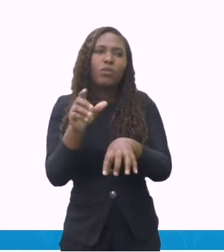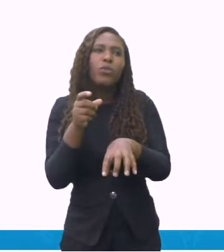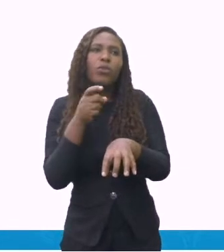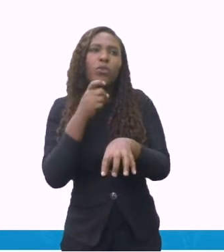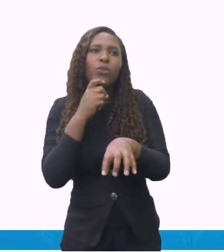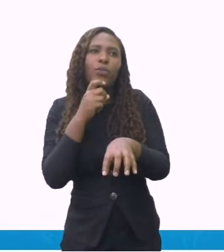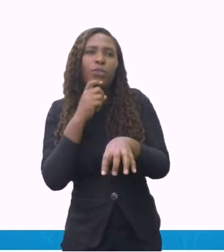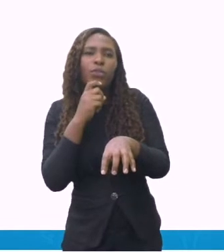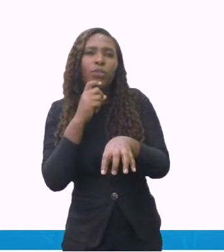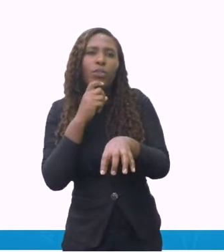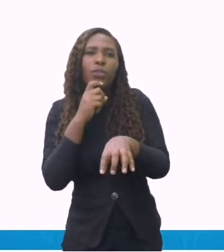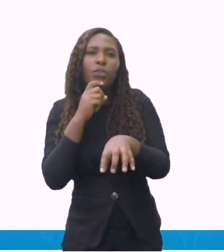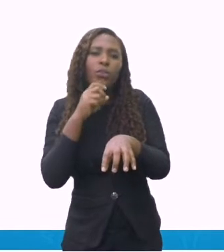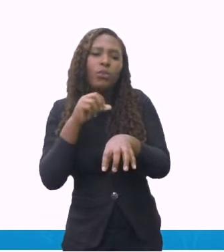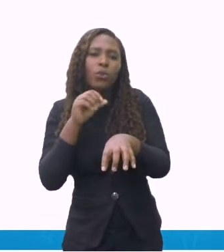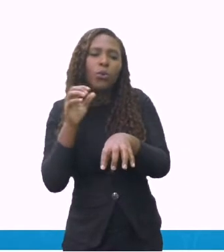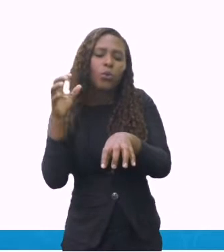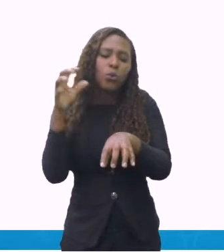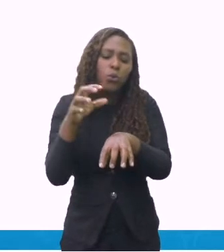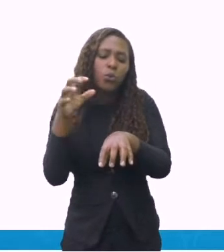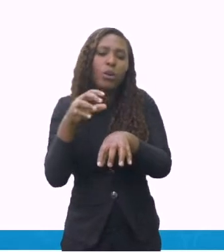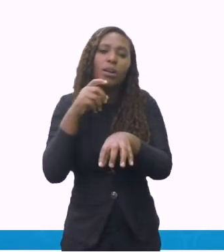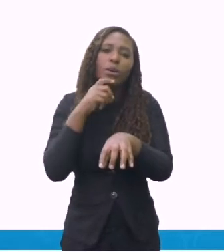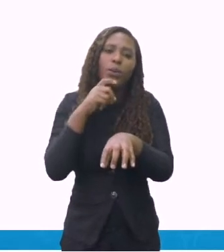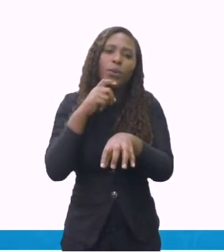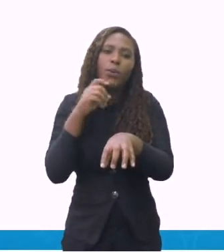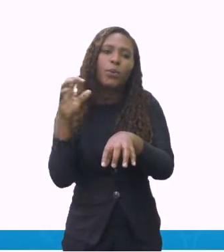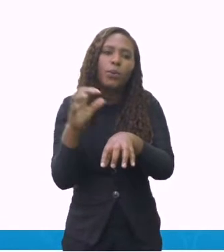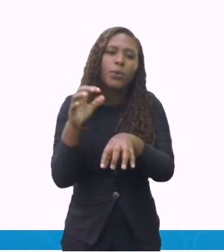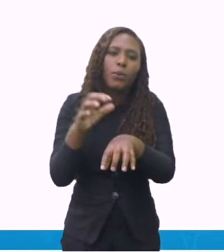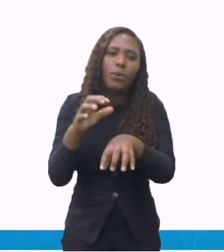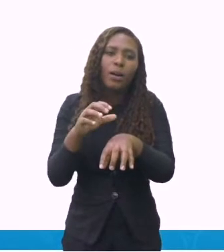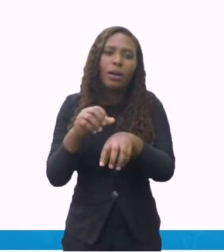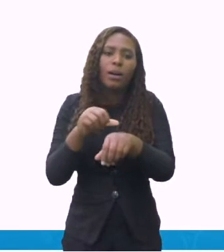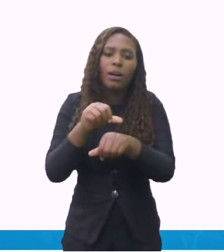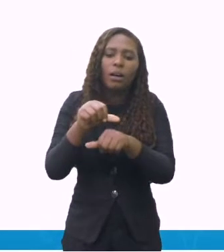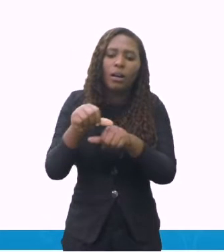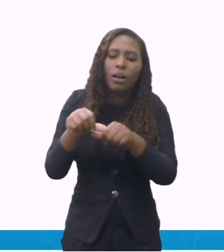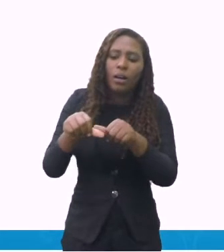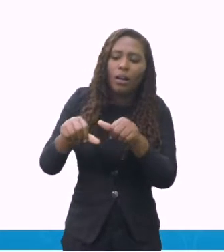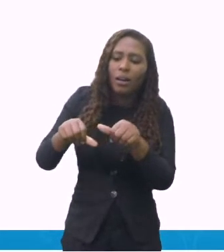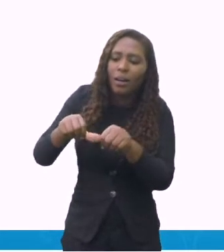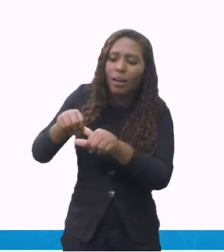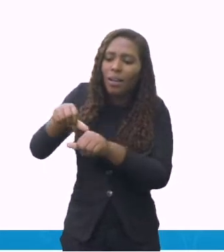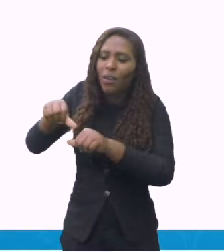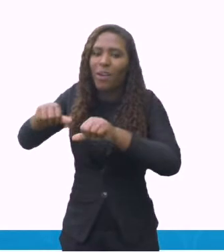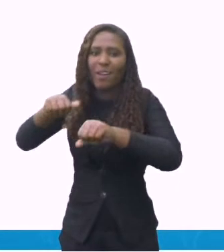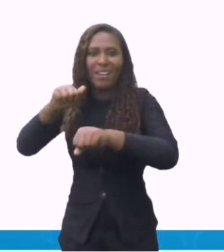se solidificando e dando origem a esta rocha denominada